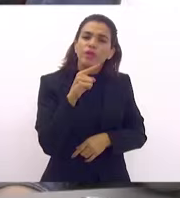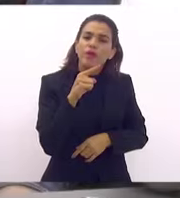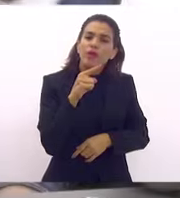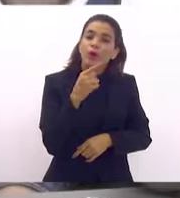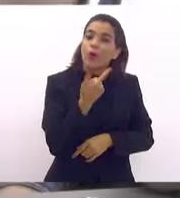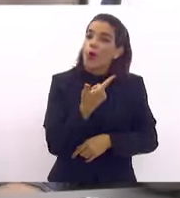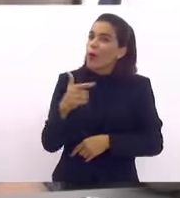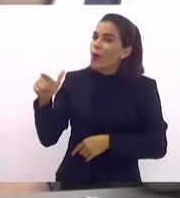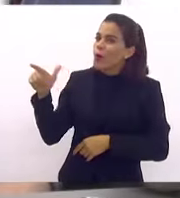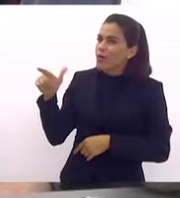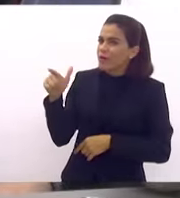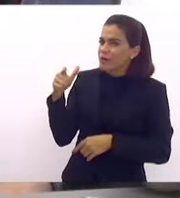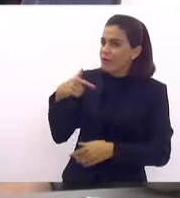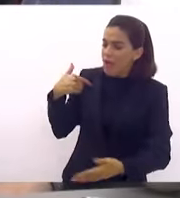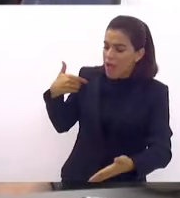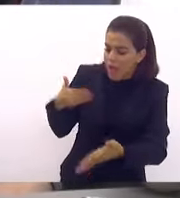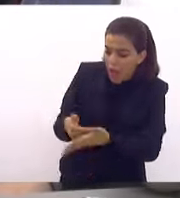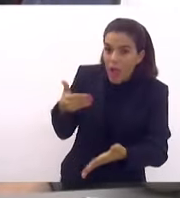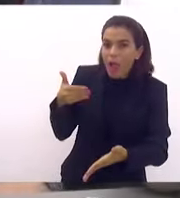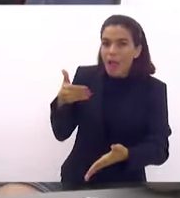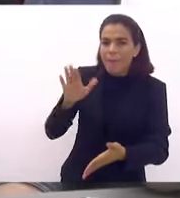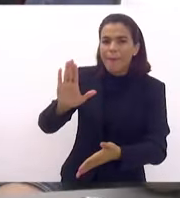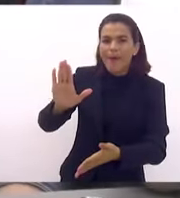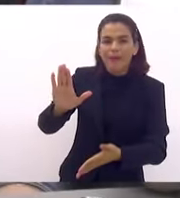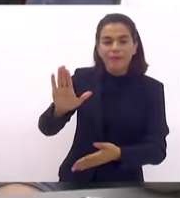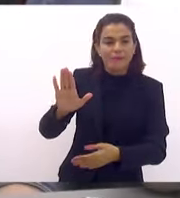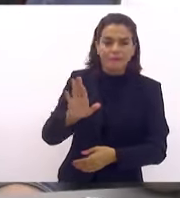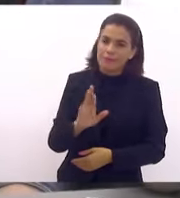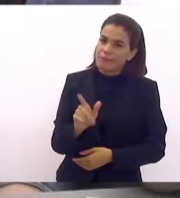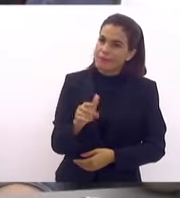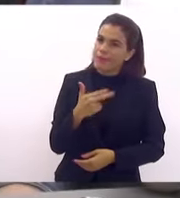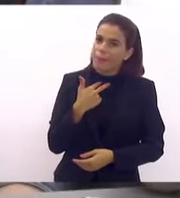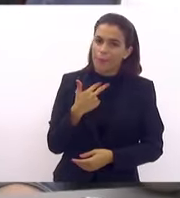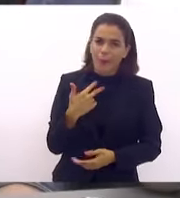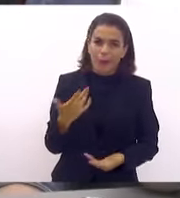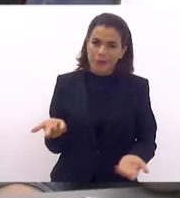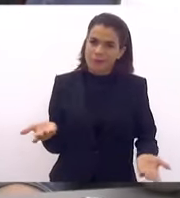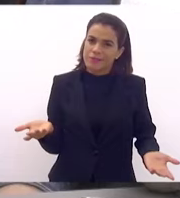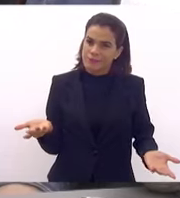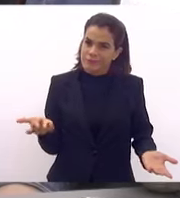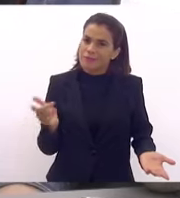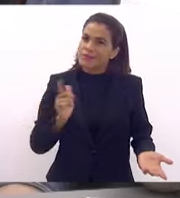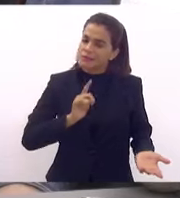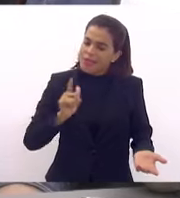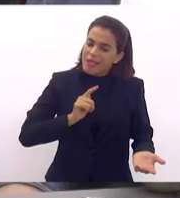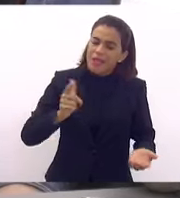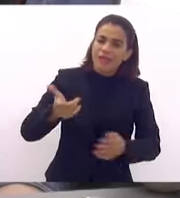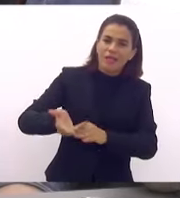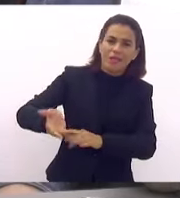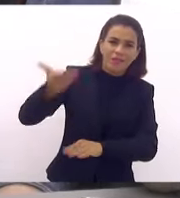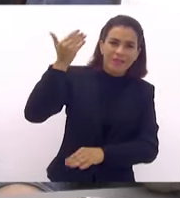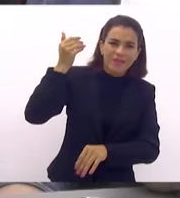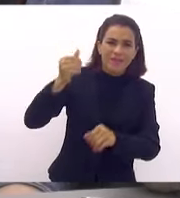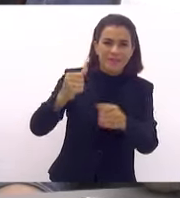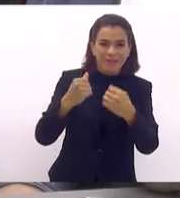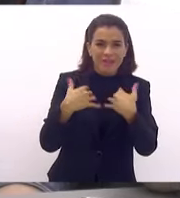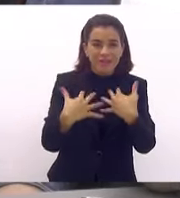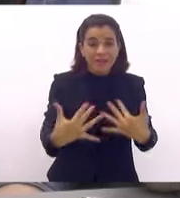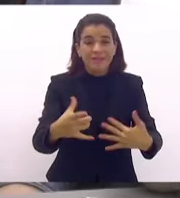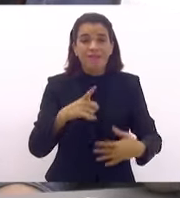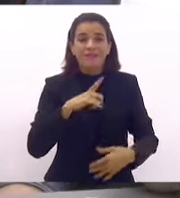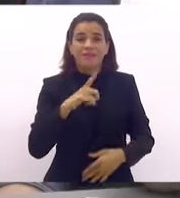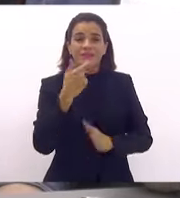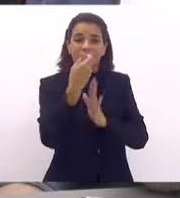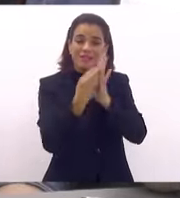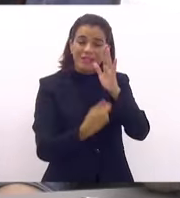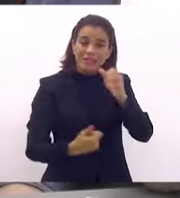que é votada de sopetão. Espera aí, não é de sopetão. Teve audiência, teve substitutivo, ainda